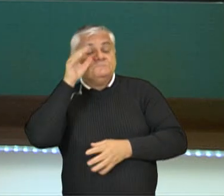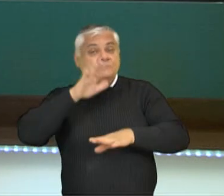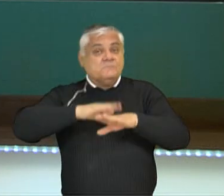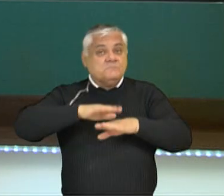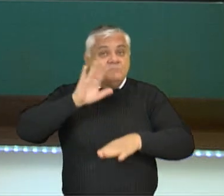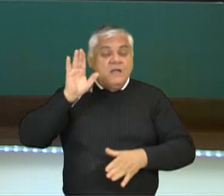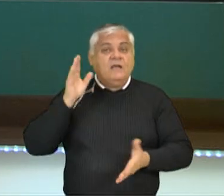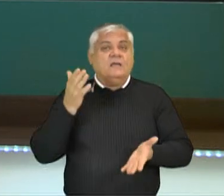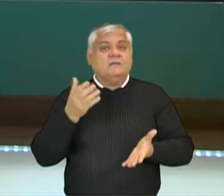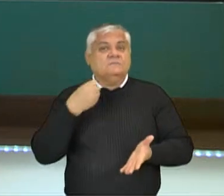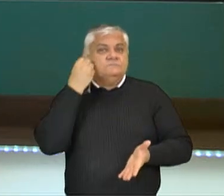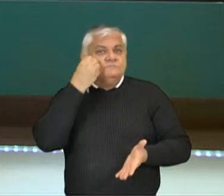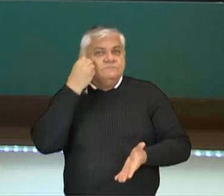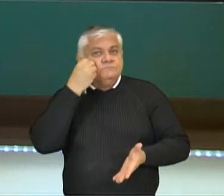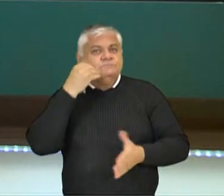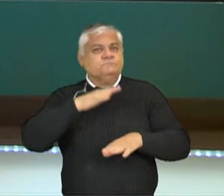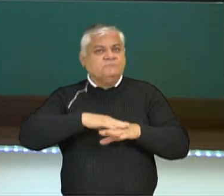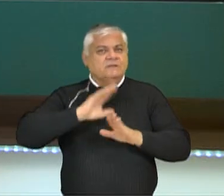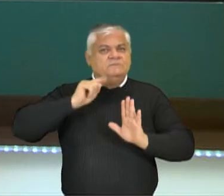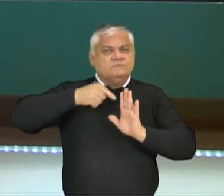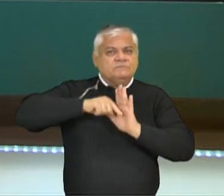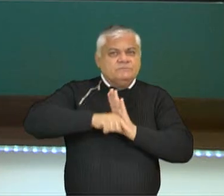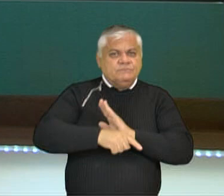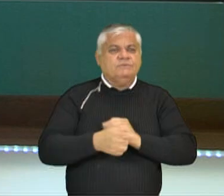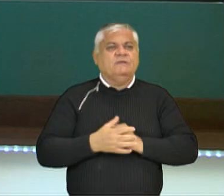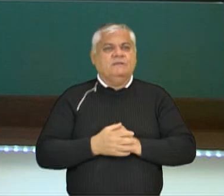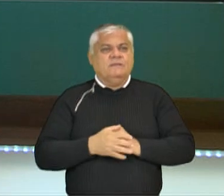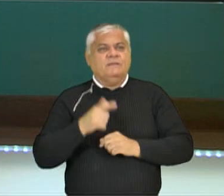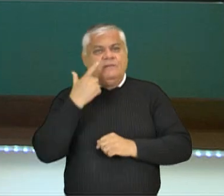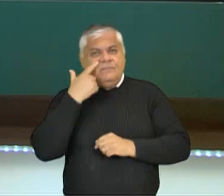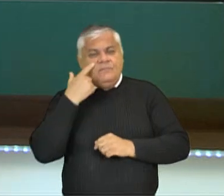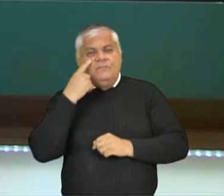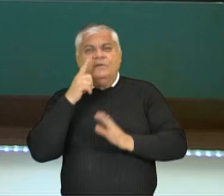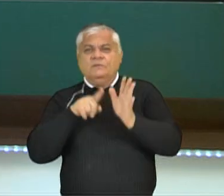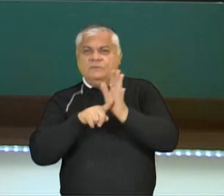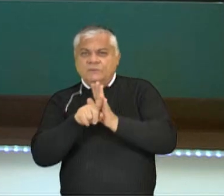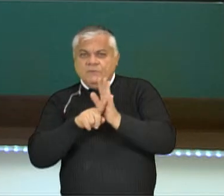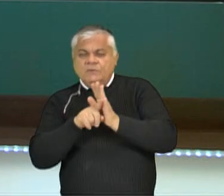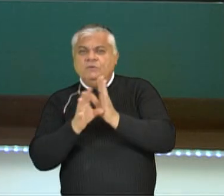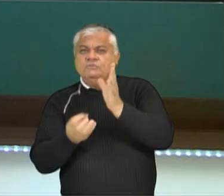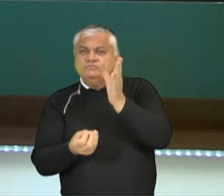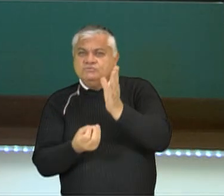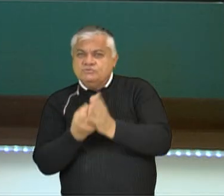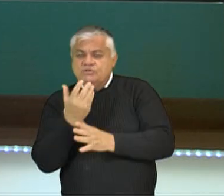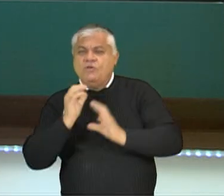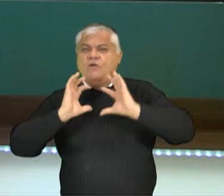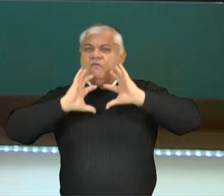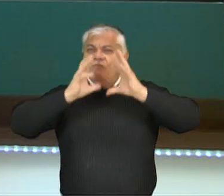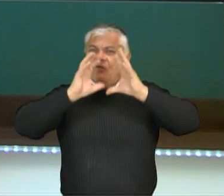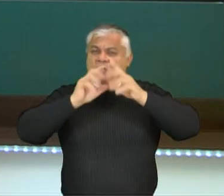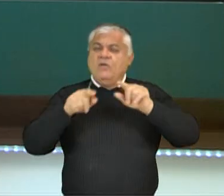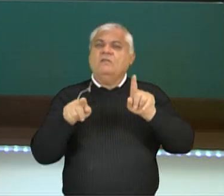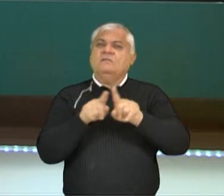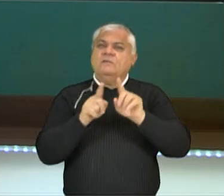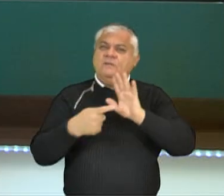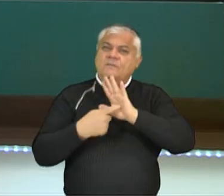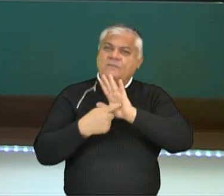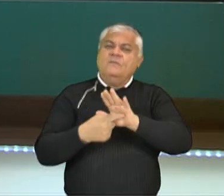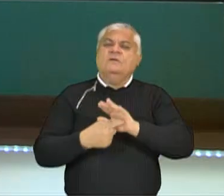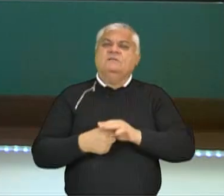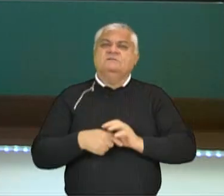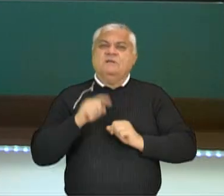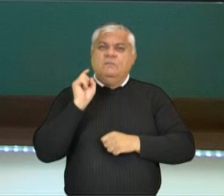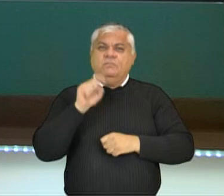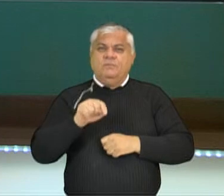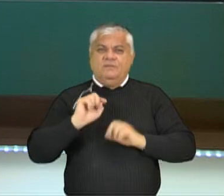vocês que quiserem se aprofundar um pouquinho mais, o panorama histórico do voleibol, do surgimento até a espetacularização esportiva, é só